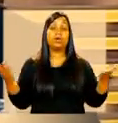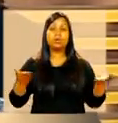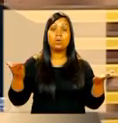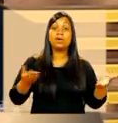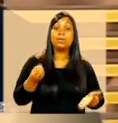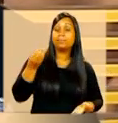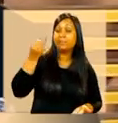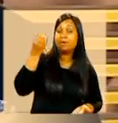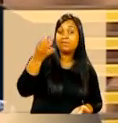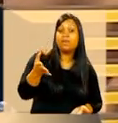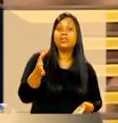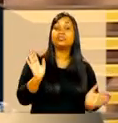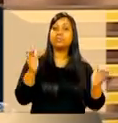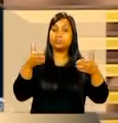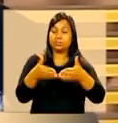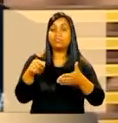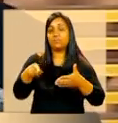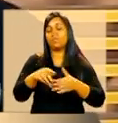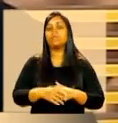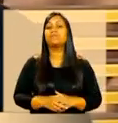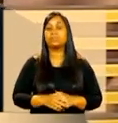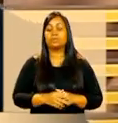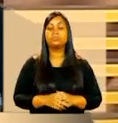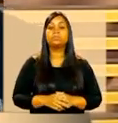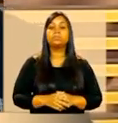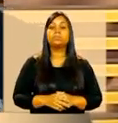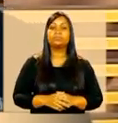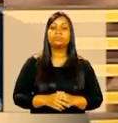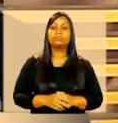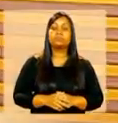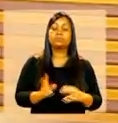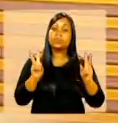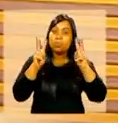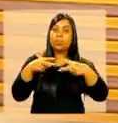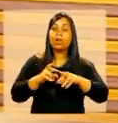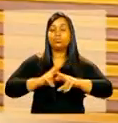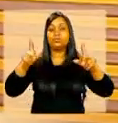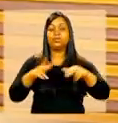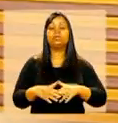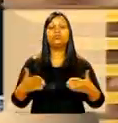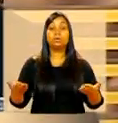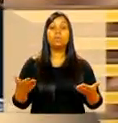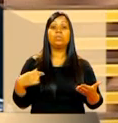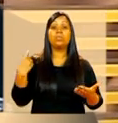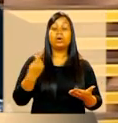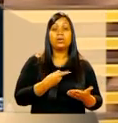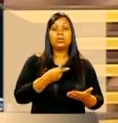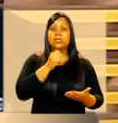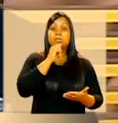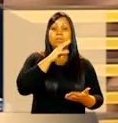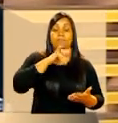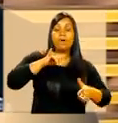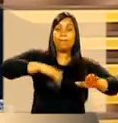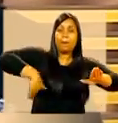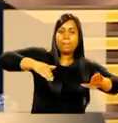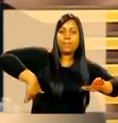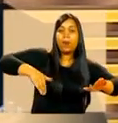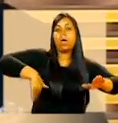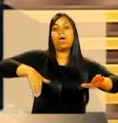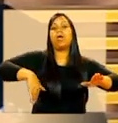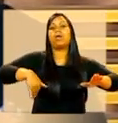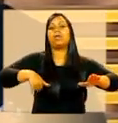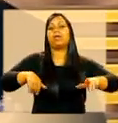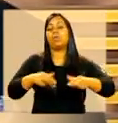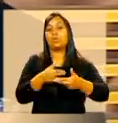viagens começaram a ser mais nesse formato. Sério? Que legal! É um outro muito bacana. Olhar mesmo, né? Então, e mesmo quando a gente vai para praia, esses destinos mais comuns que o